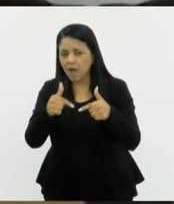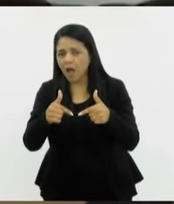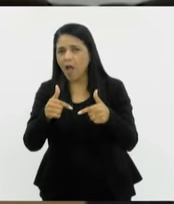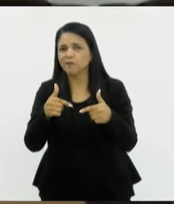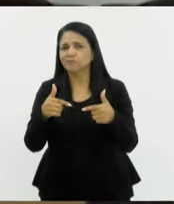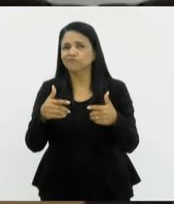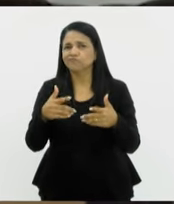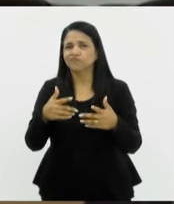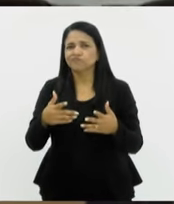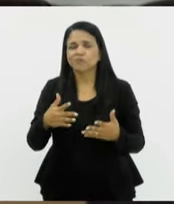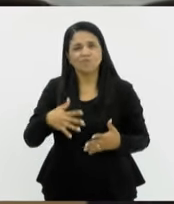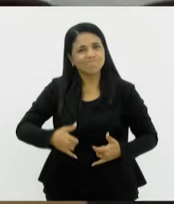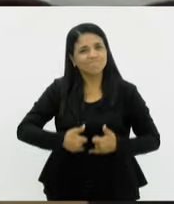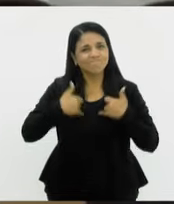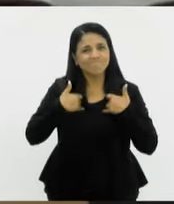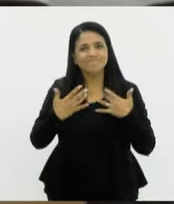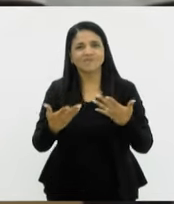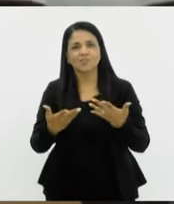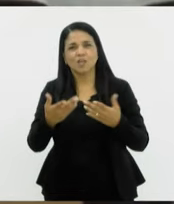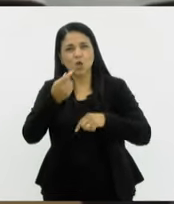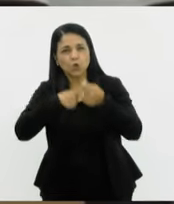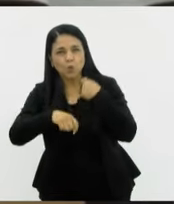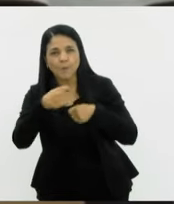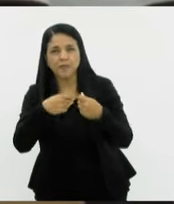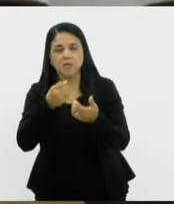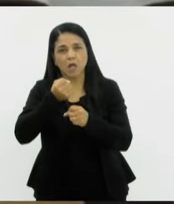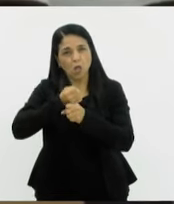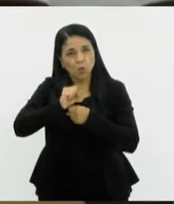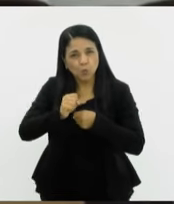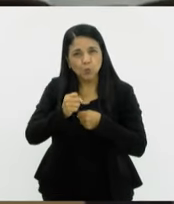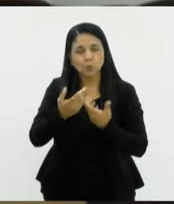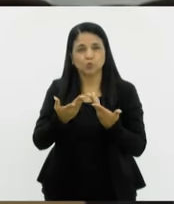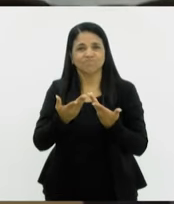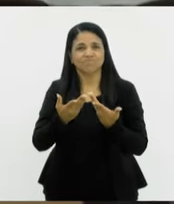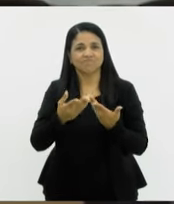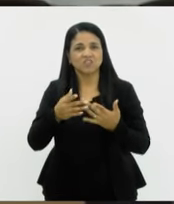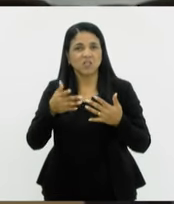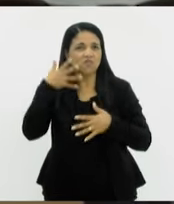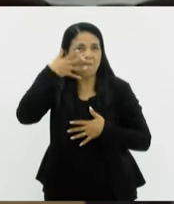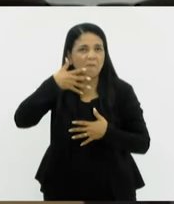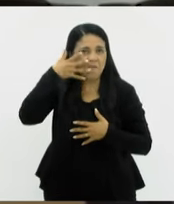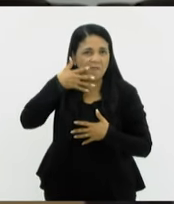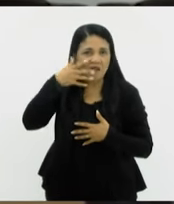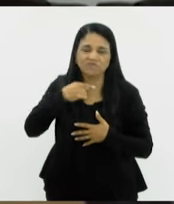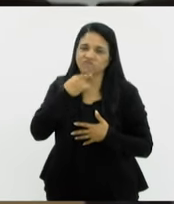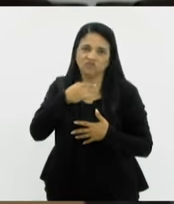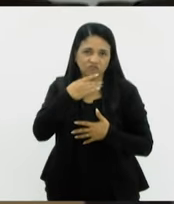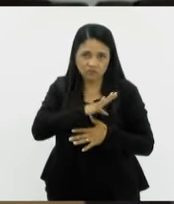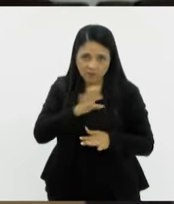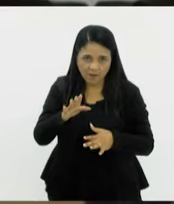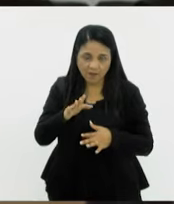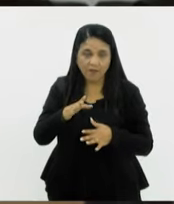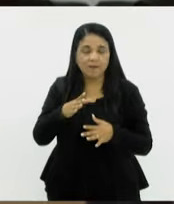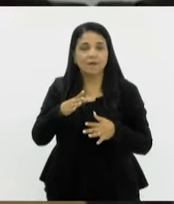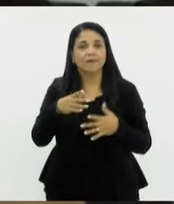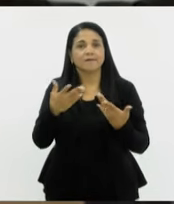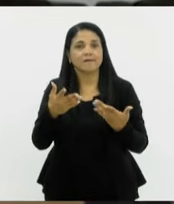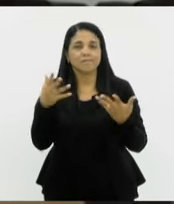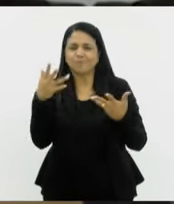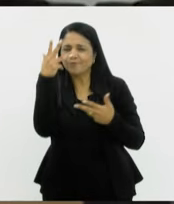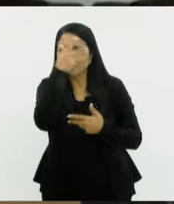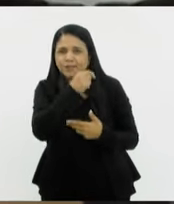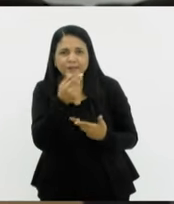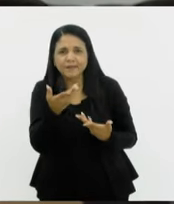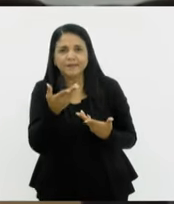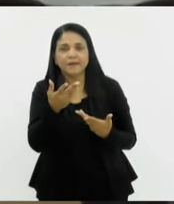lucro, sustentabilidade, economia, a gente vai ficar só no discurso e nas receitas fáceis e bonitas de esvaziar a mente,